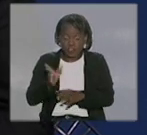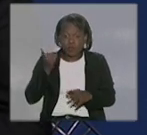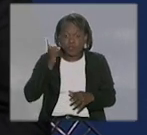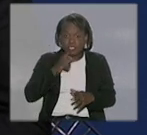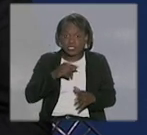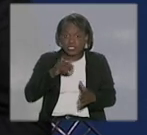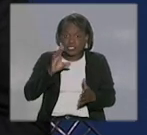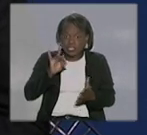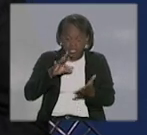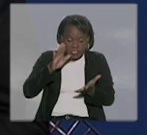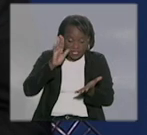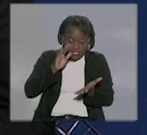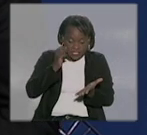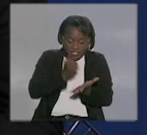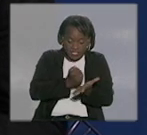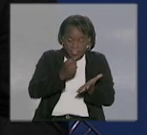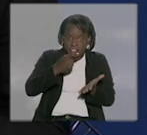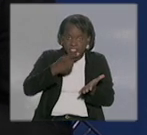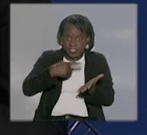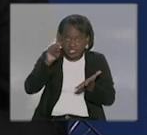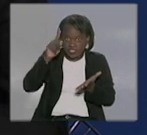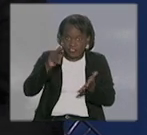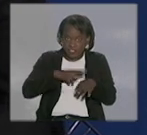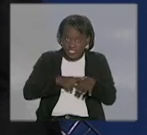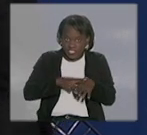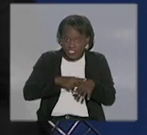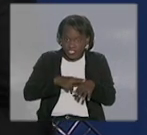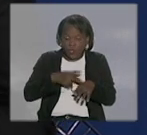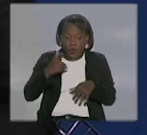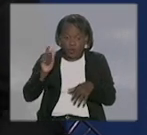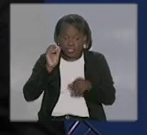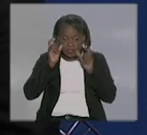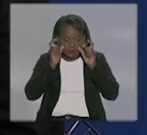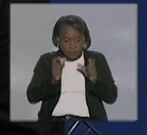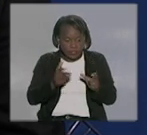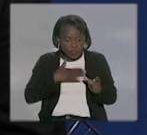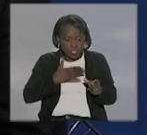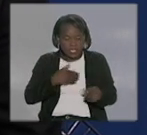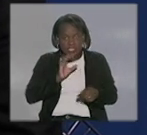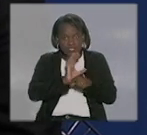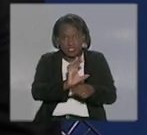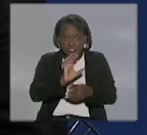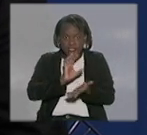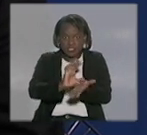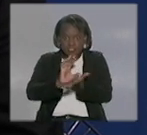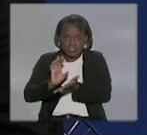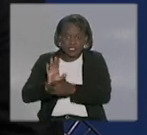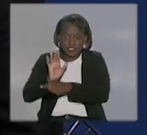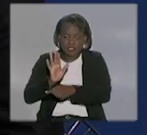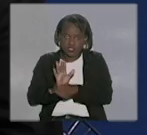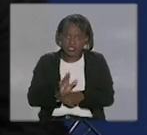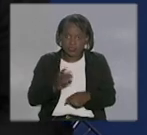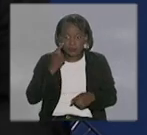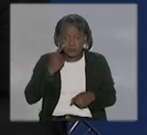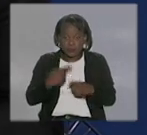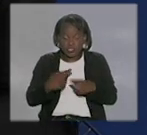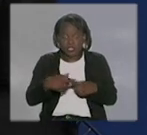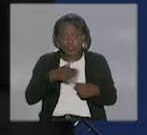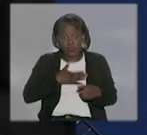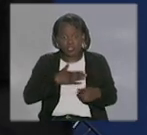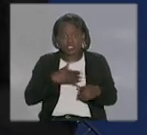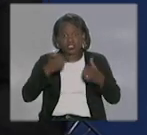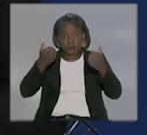selo verde nessa dívida, eventualmente eu vou atrair investidores que sejam mais sensíveis a esse tema. Então a gente